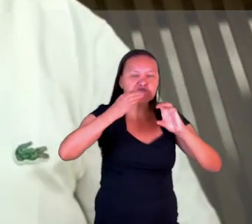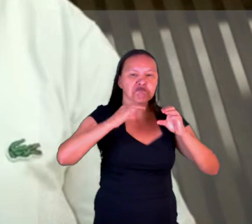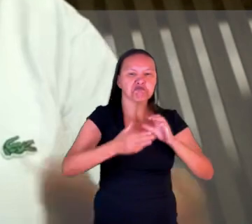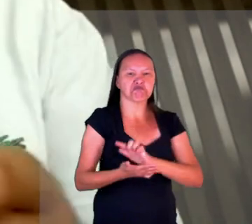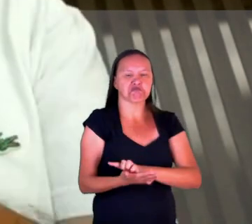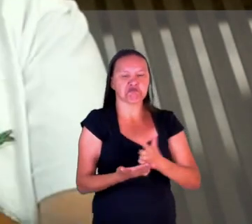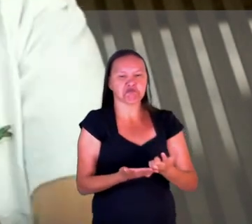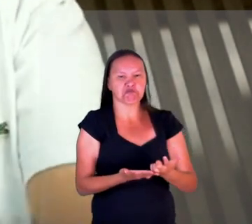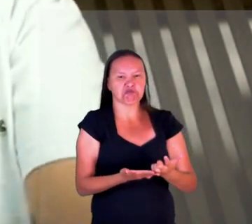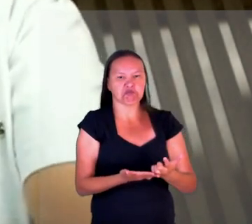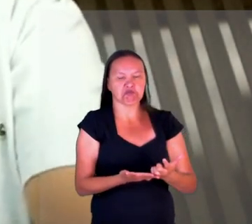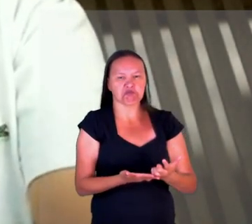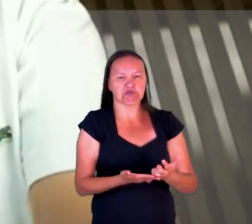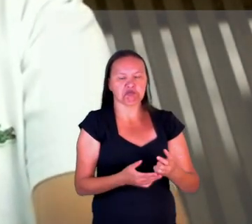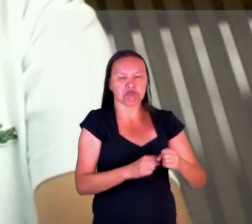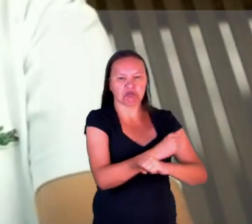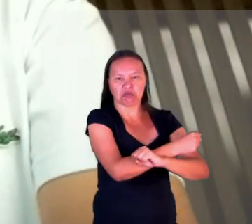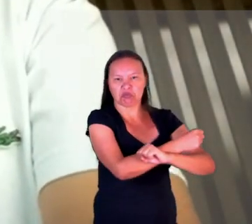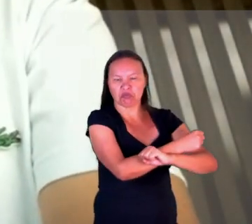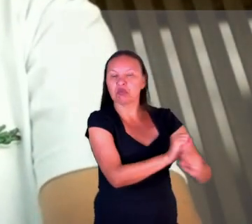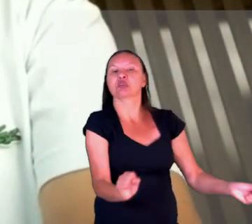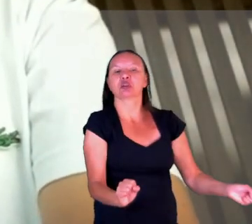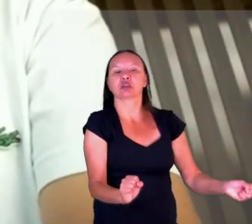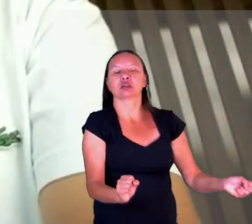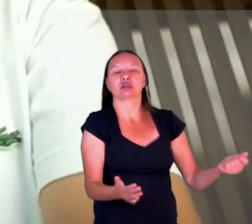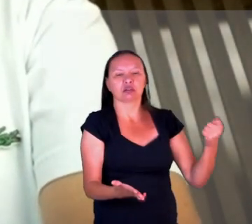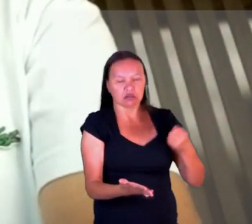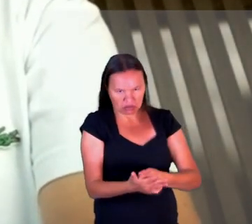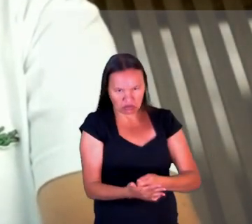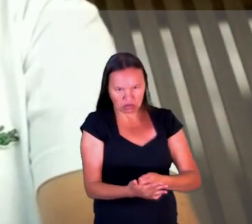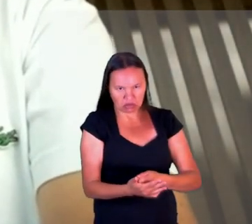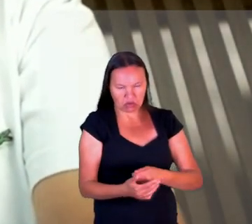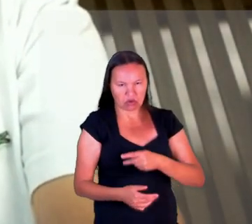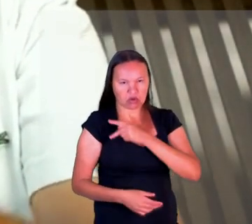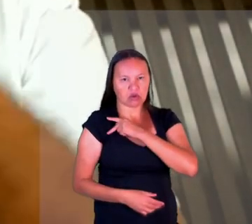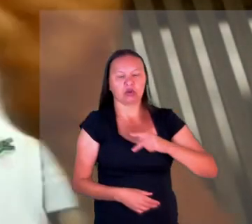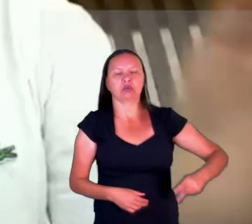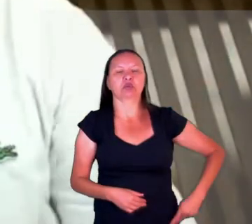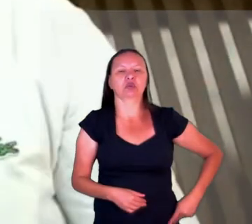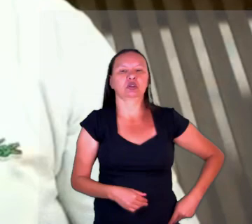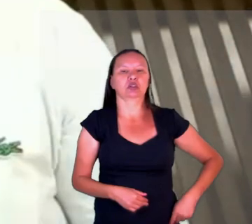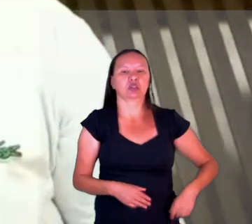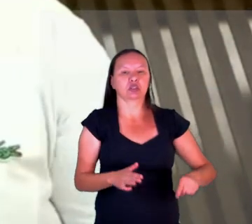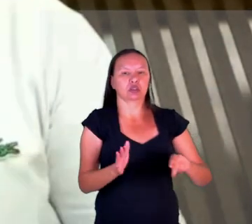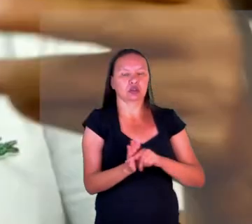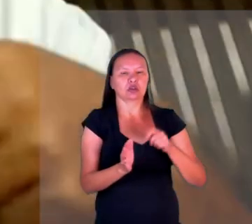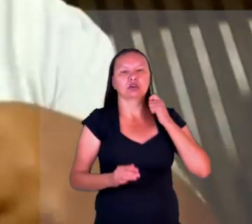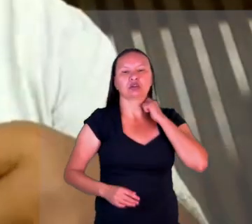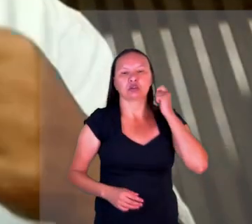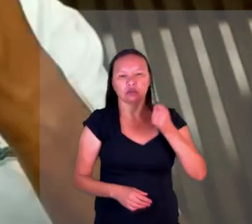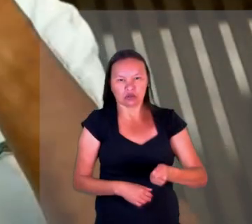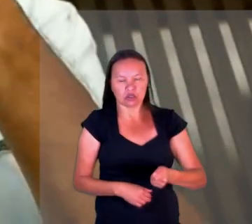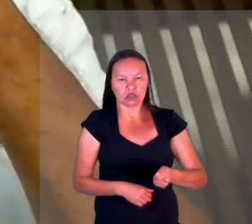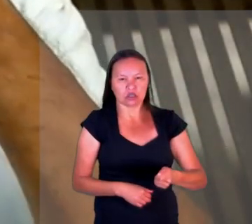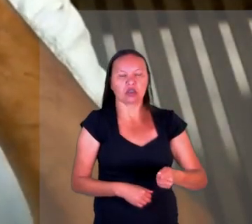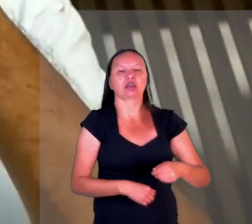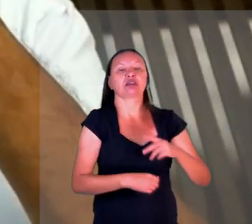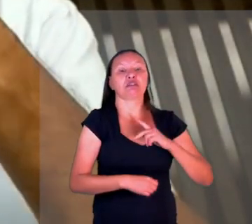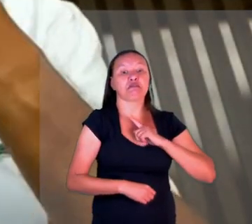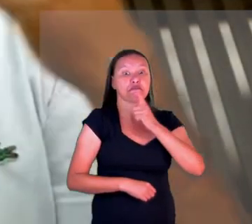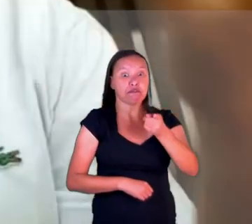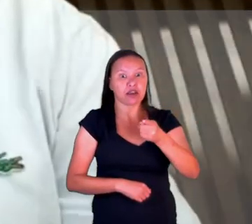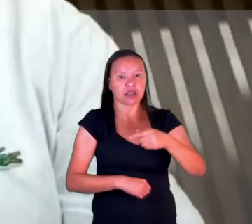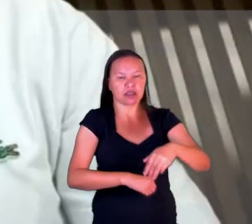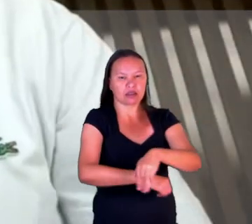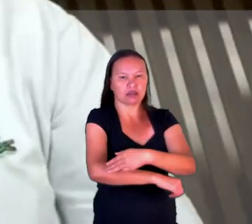mas que teve a sua liberdade decretada né E pelo Poder Judiciário e já não tem vínculo nenhum e acaba vindo pra rua né